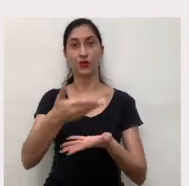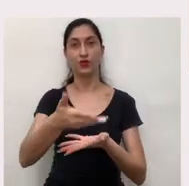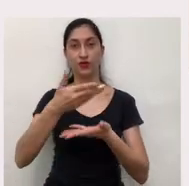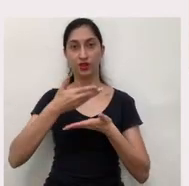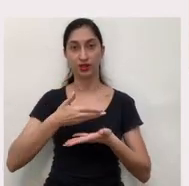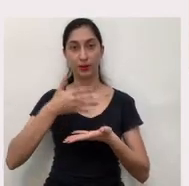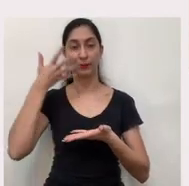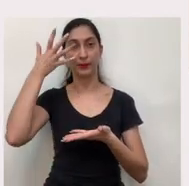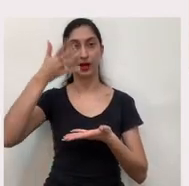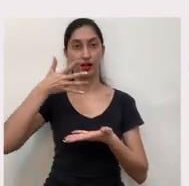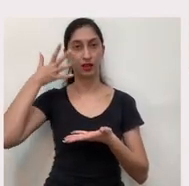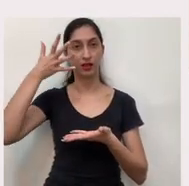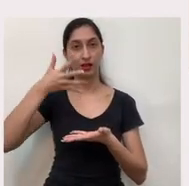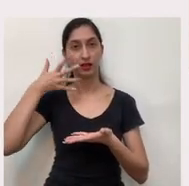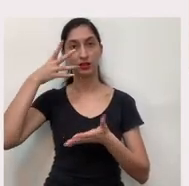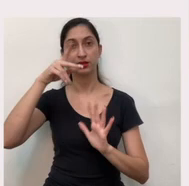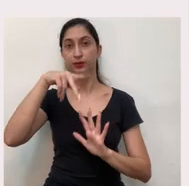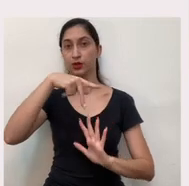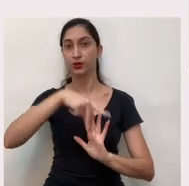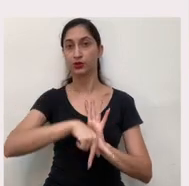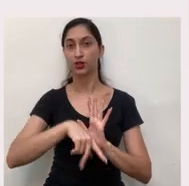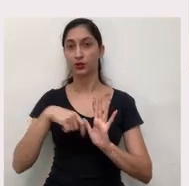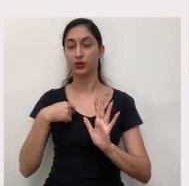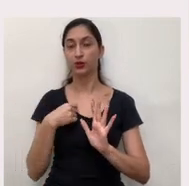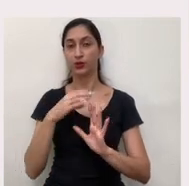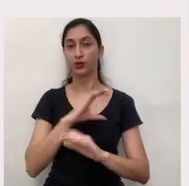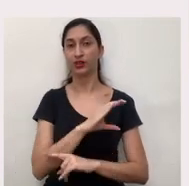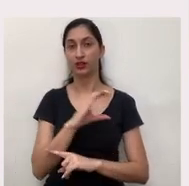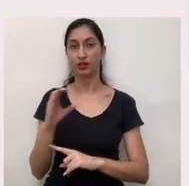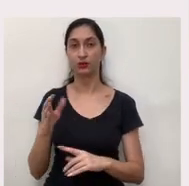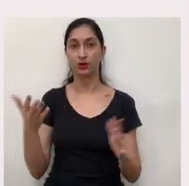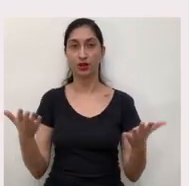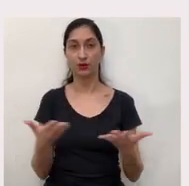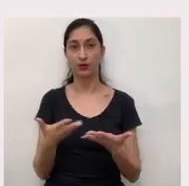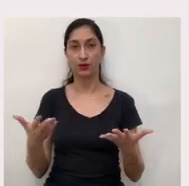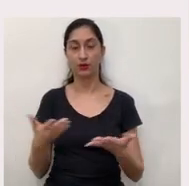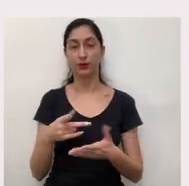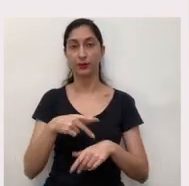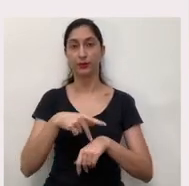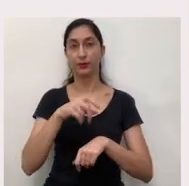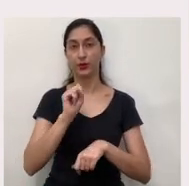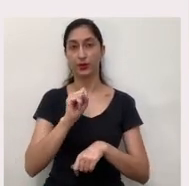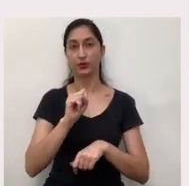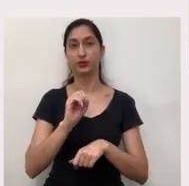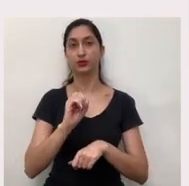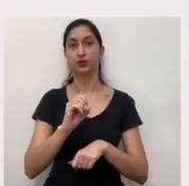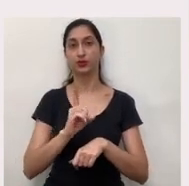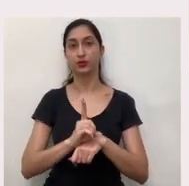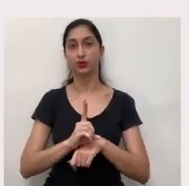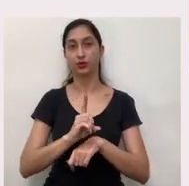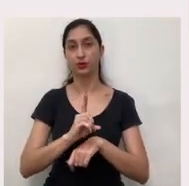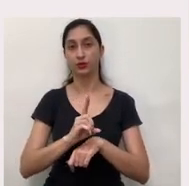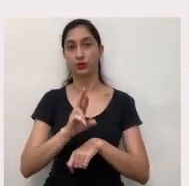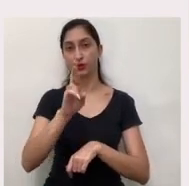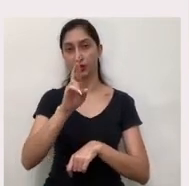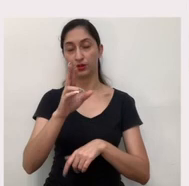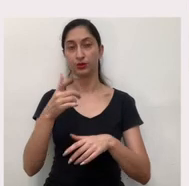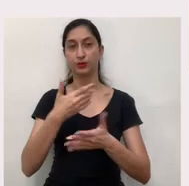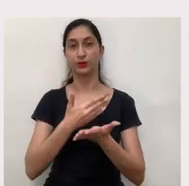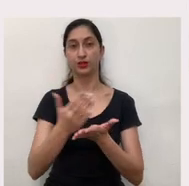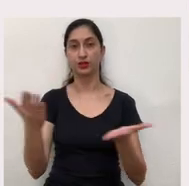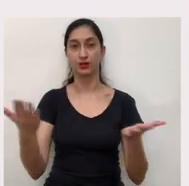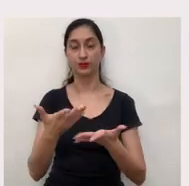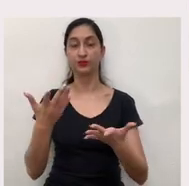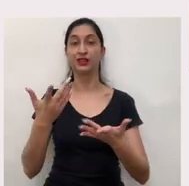palestra, é do projeto que eu estou conduzindo agora no pós-doc, que eu estou começando. Ele se chama A Cidade e